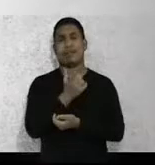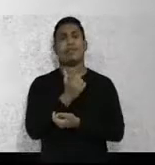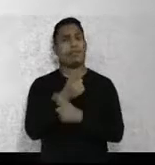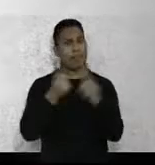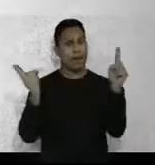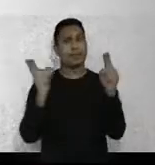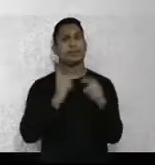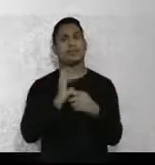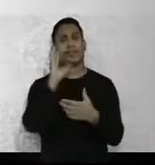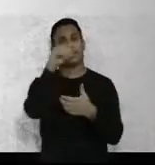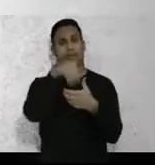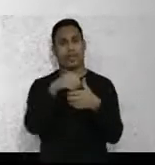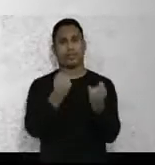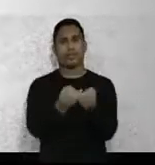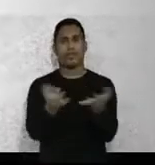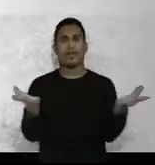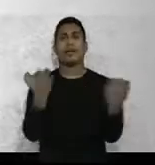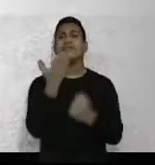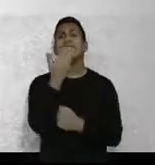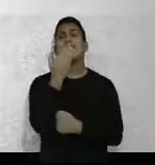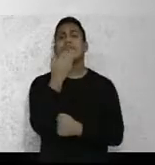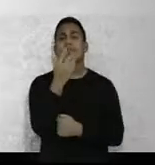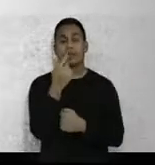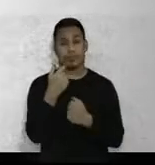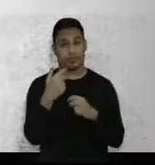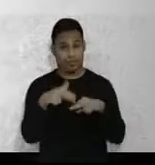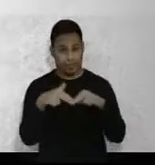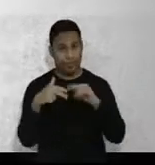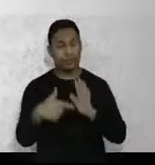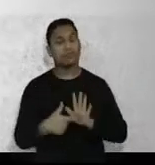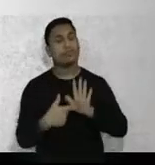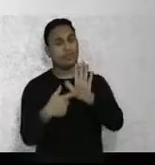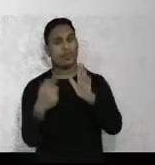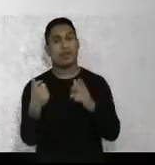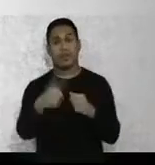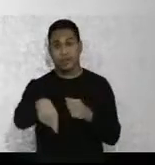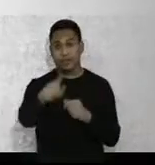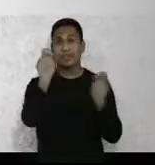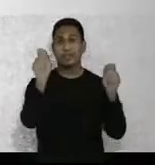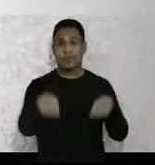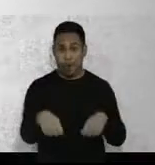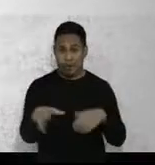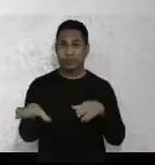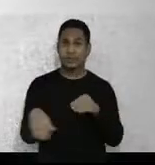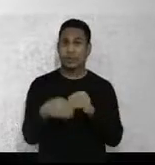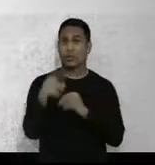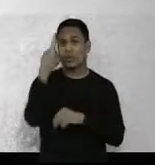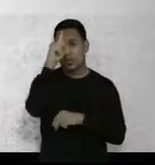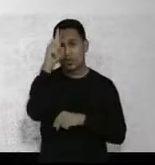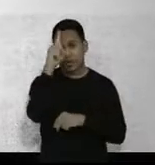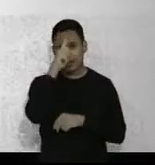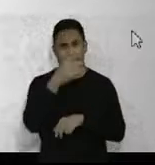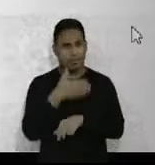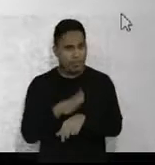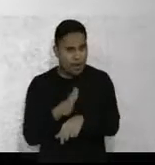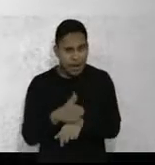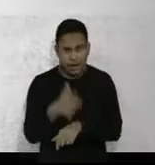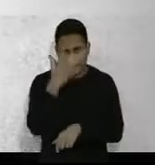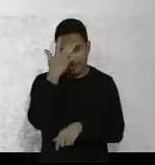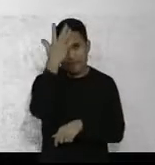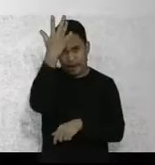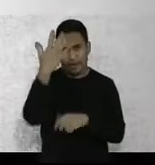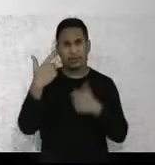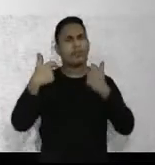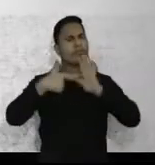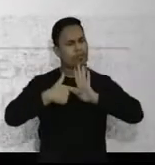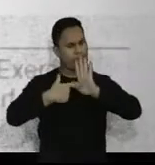perceberem o quanto que pode incluir no dia a dia de forma super prática, e eu vou trazer algumas dicas práticas disso também, tá? E